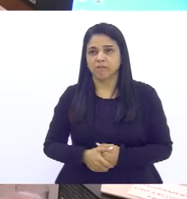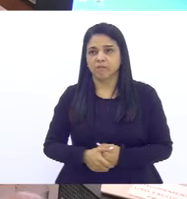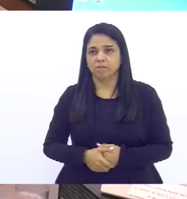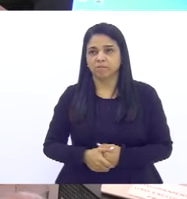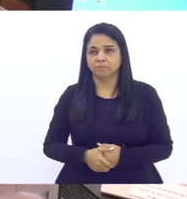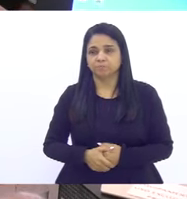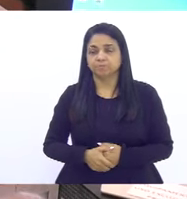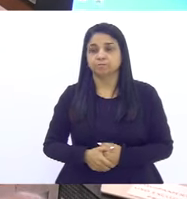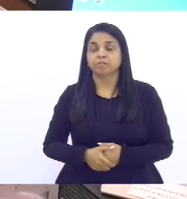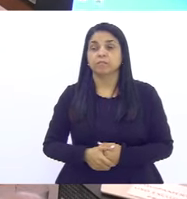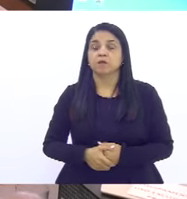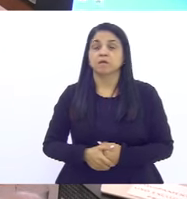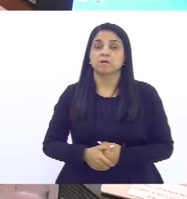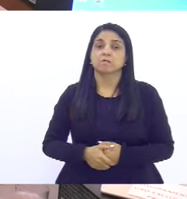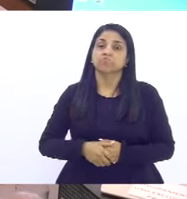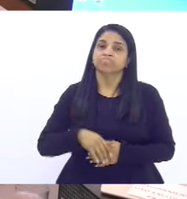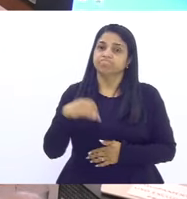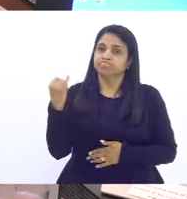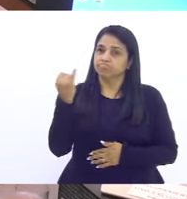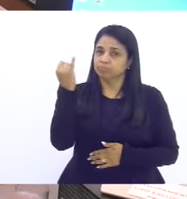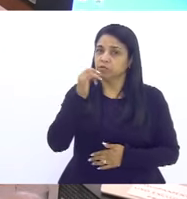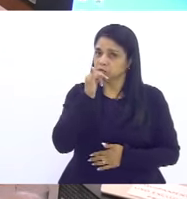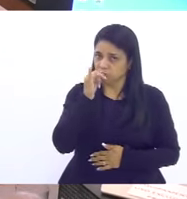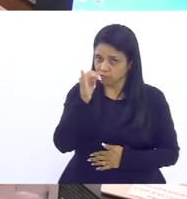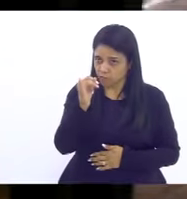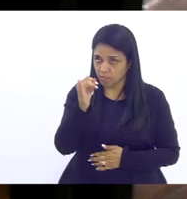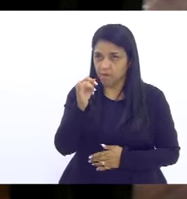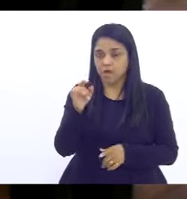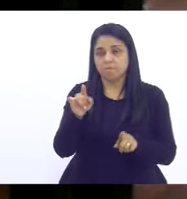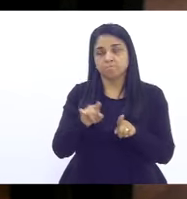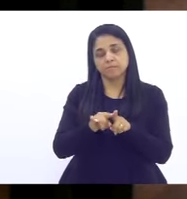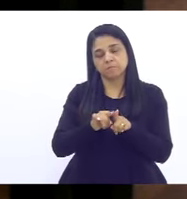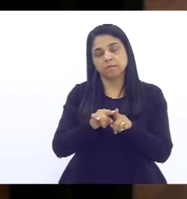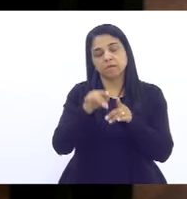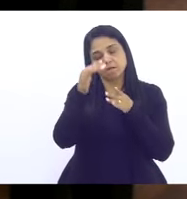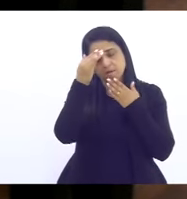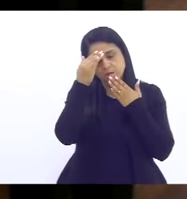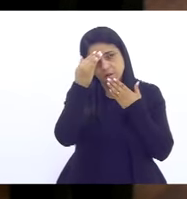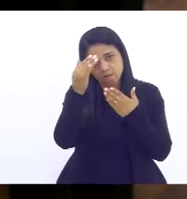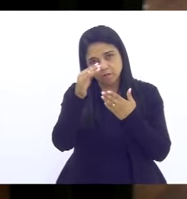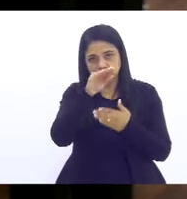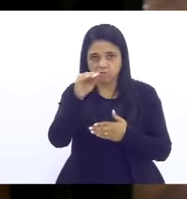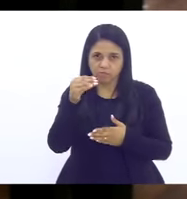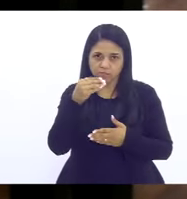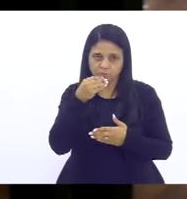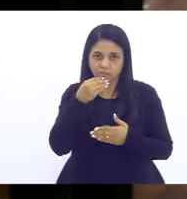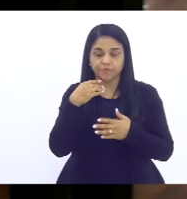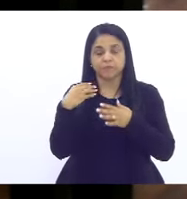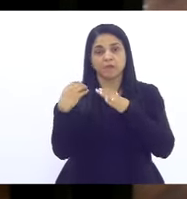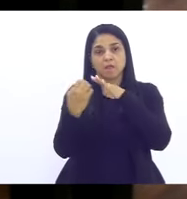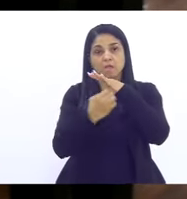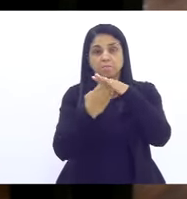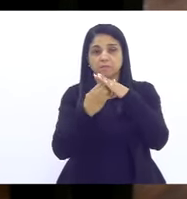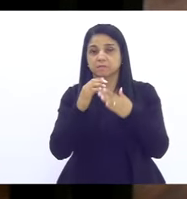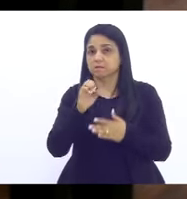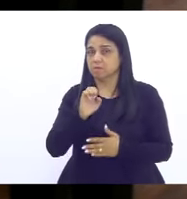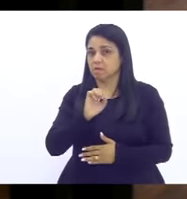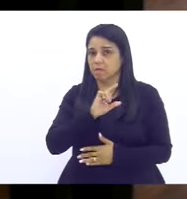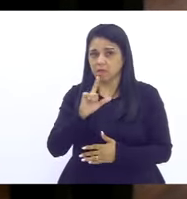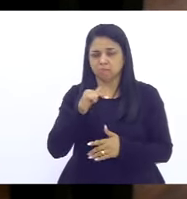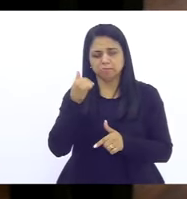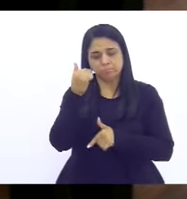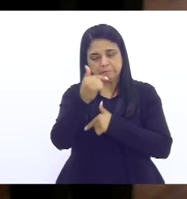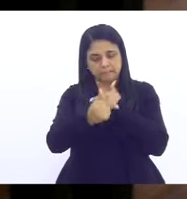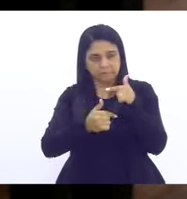é importante informar, até agradecer, deputado Tandy, pela oportunidade. A Enel sempre